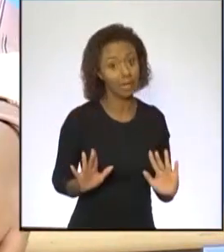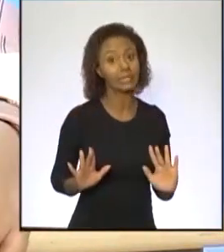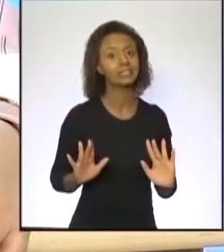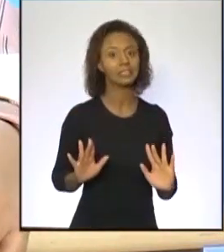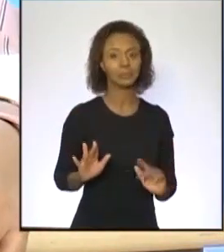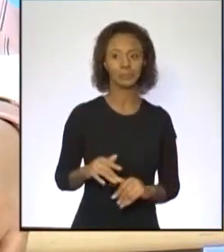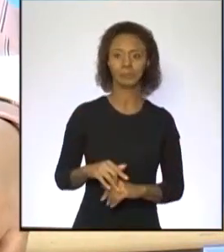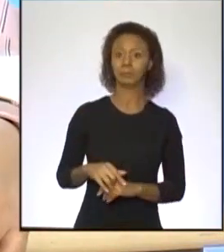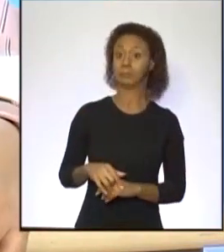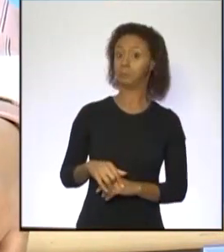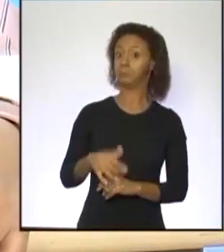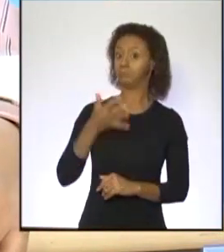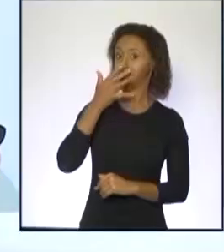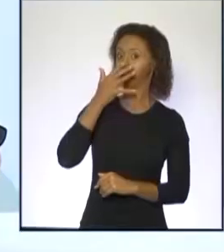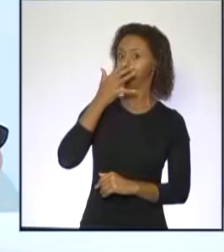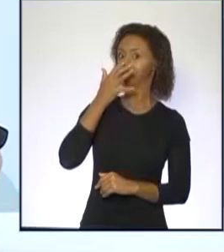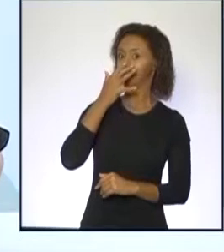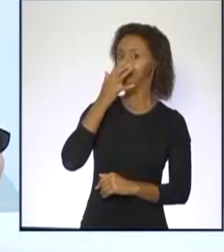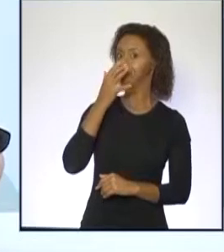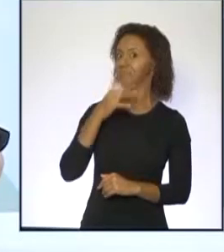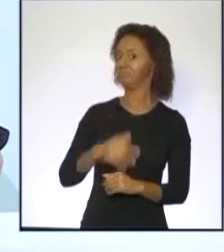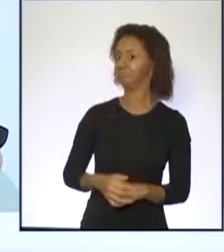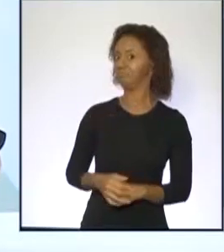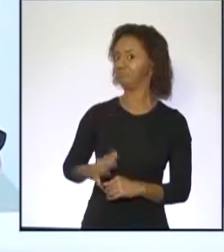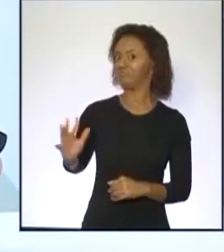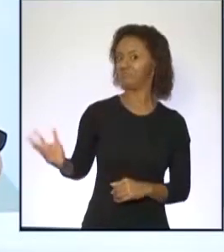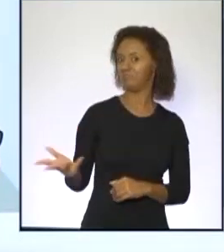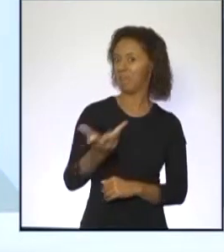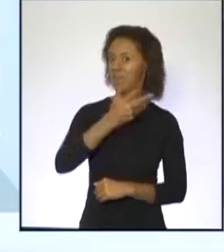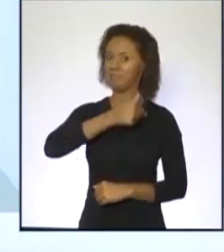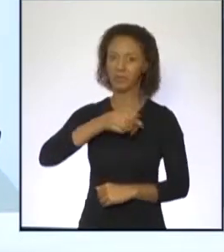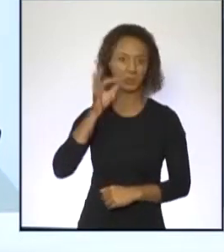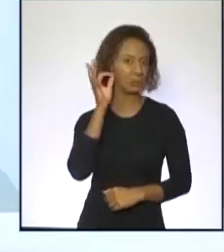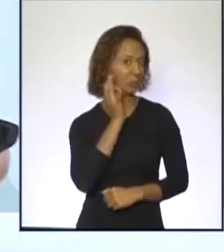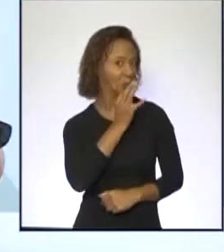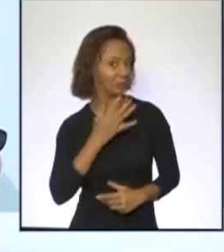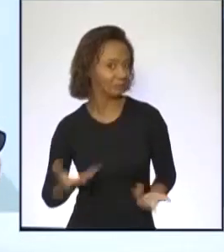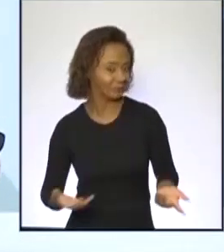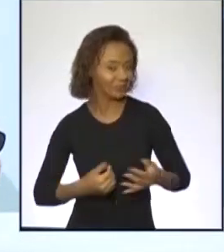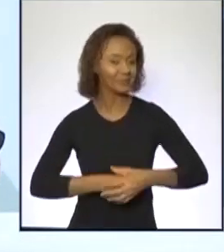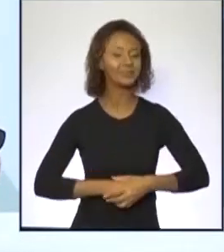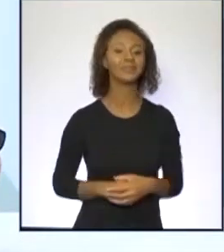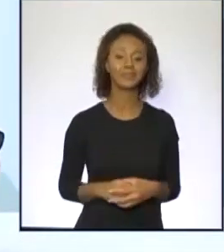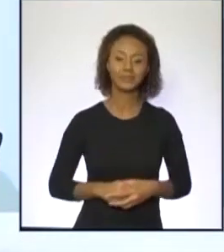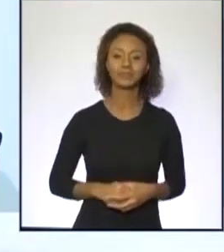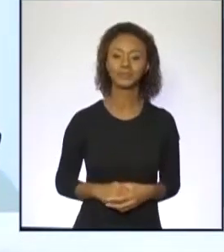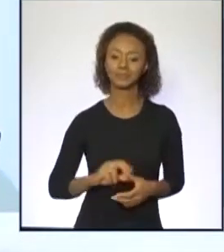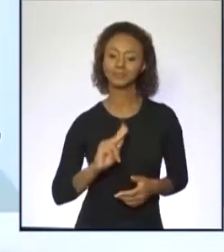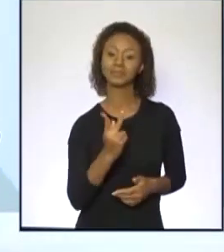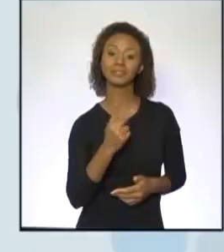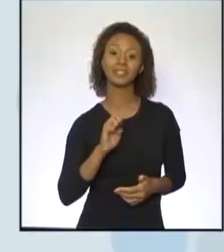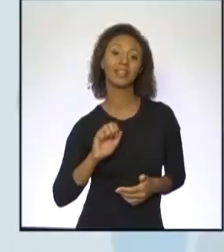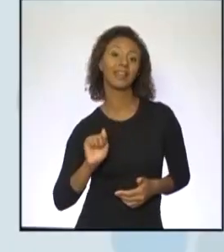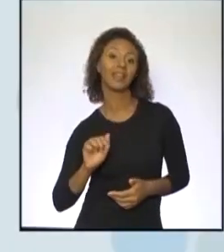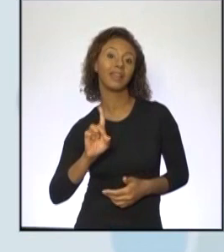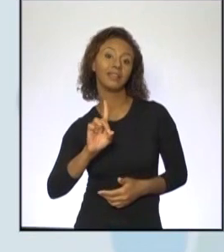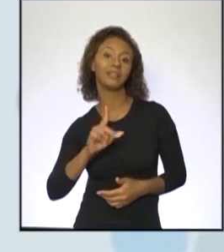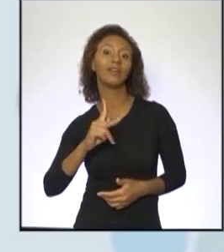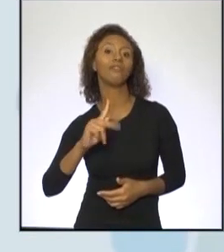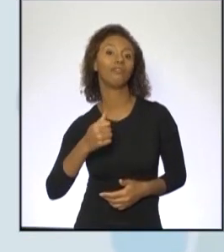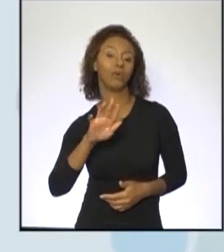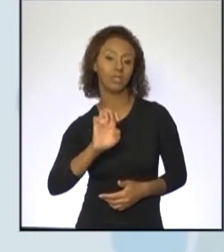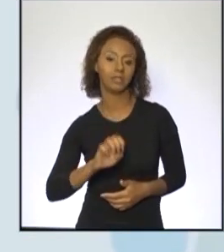ainda né? Um super headphone. Super headphone. Então, olha só,